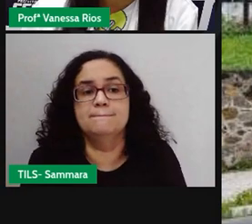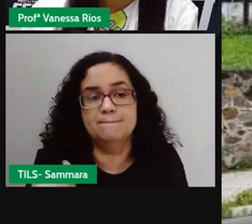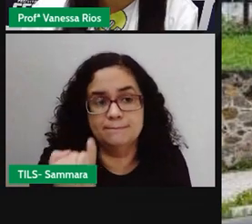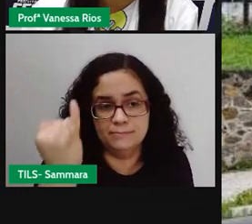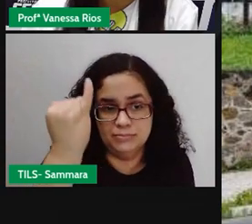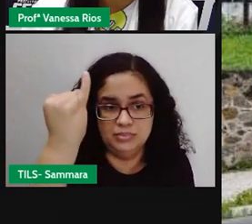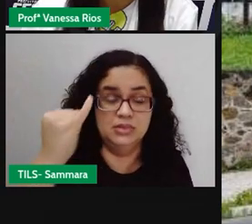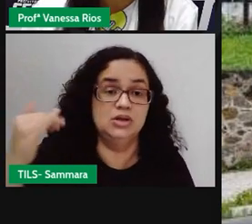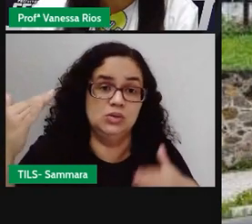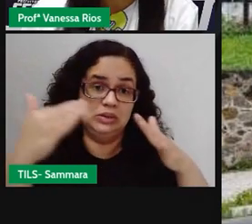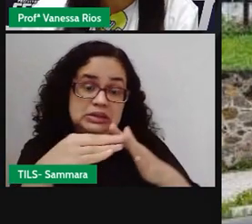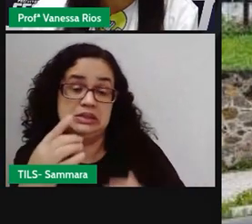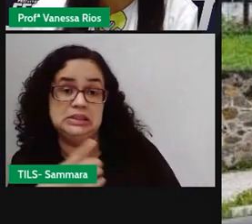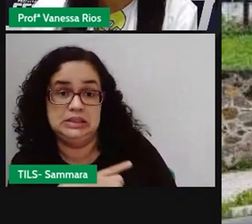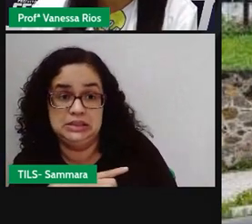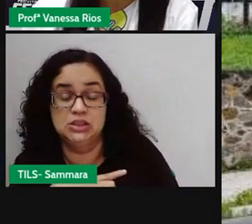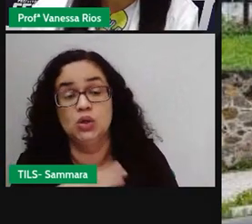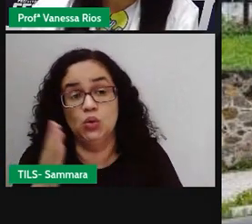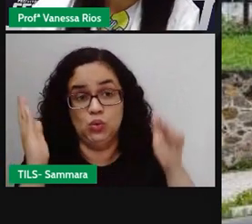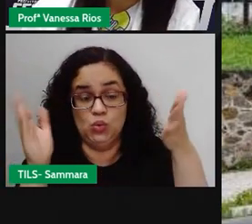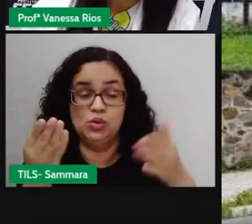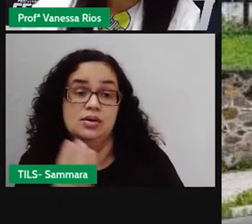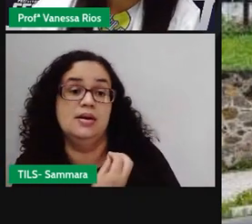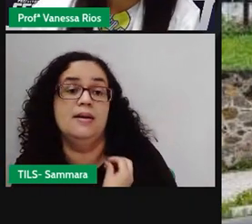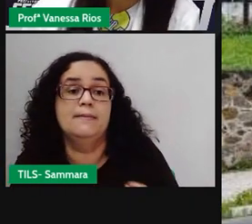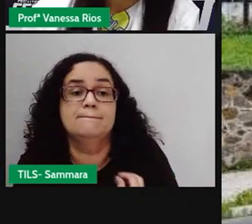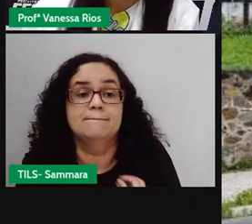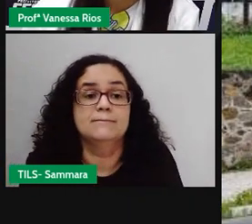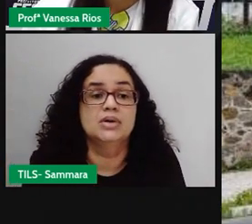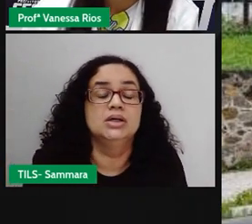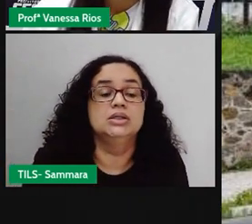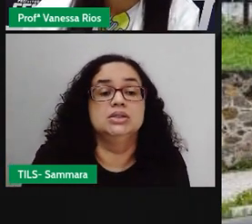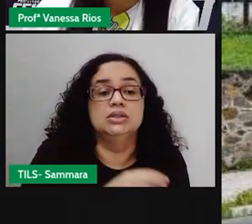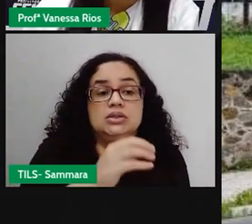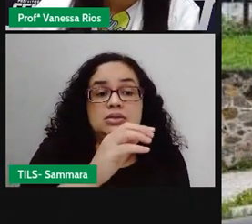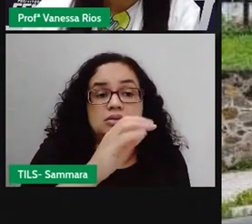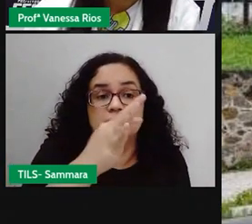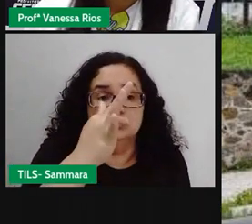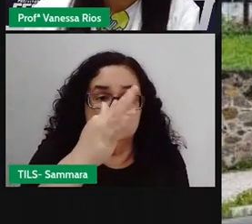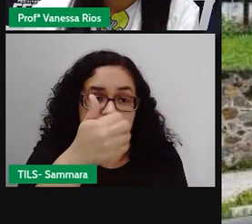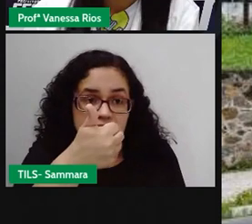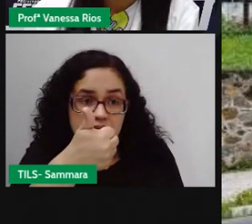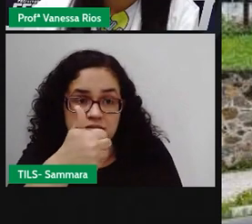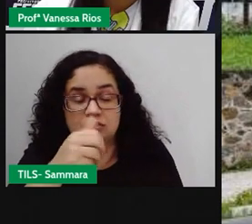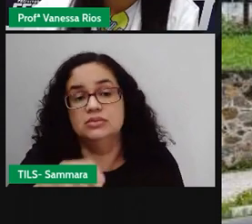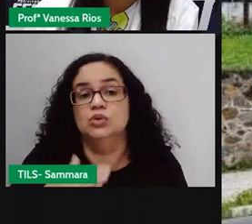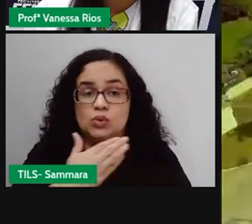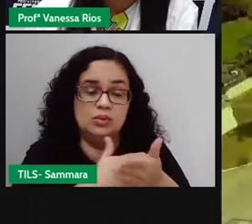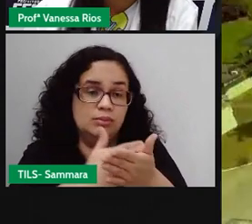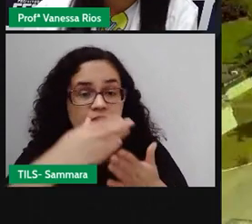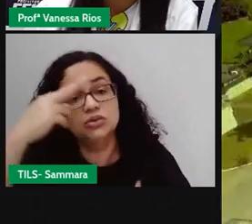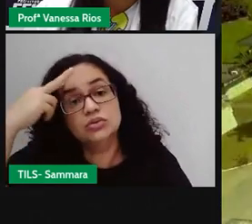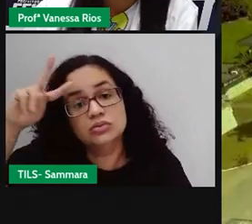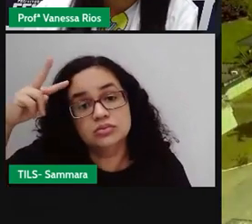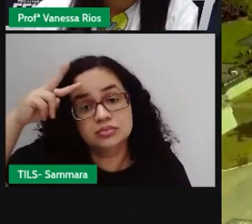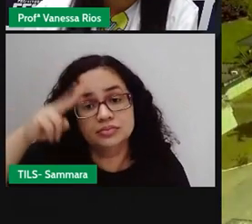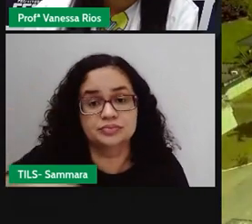é o casarão que existe até hoje, que está presente lá em Feira desde o comecinho da história.